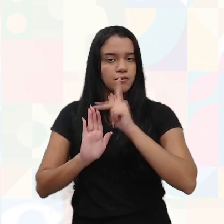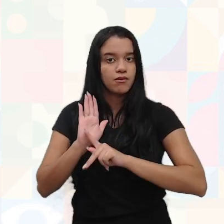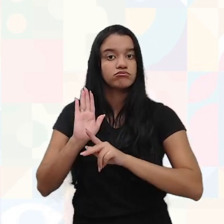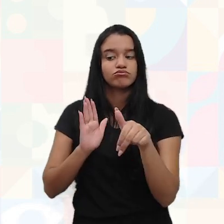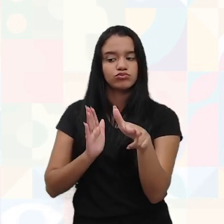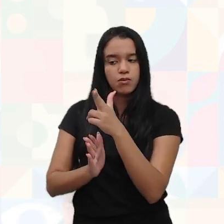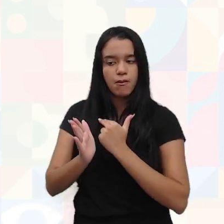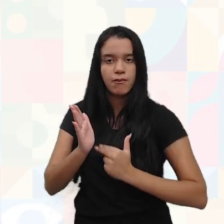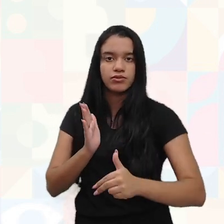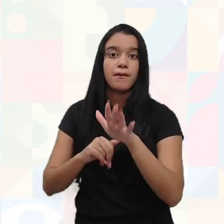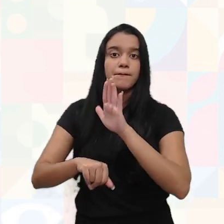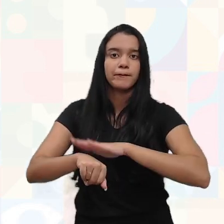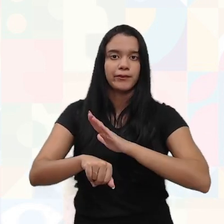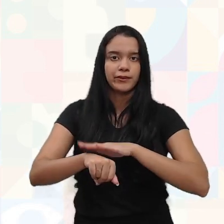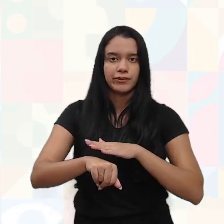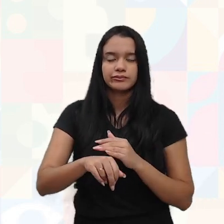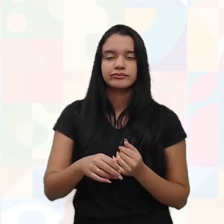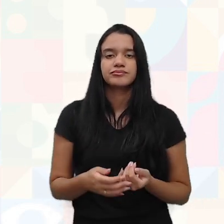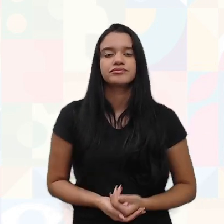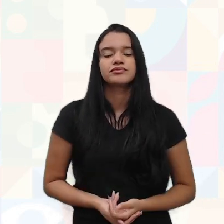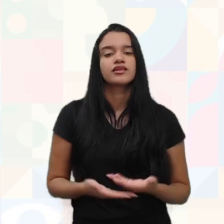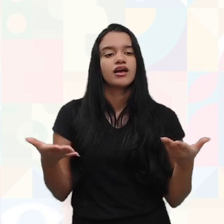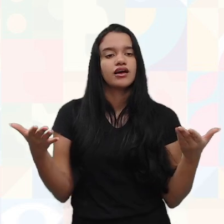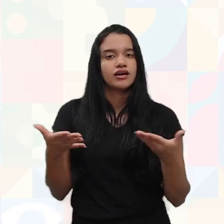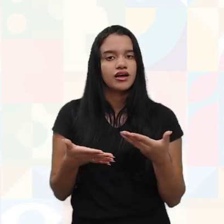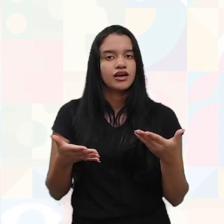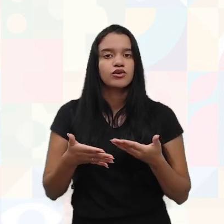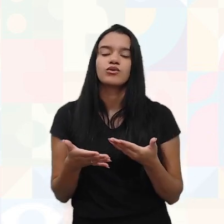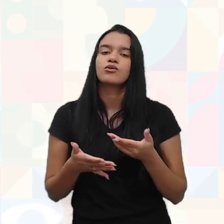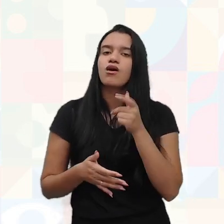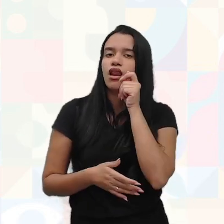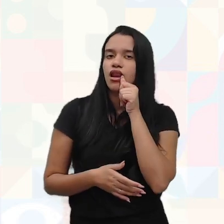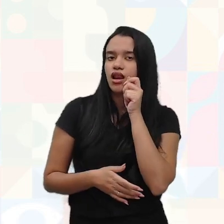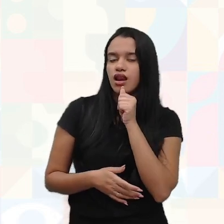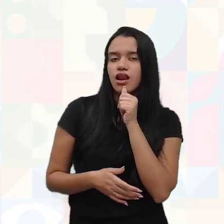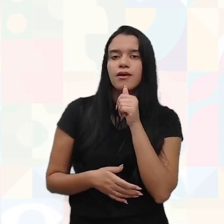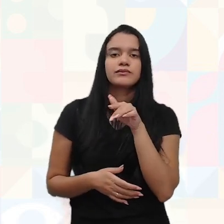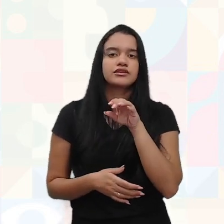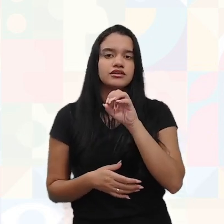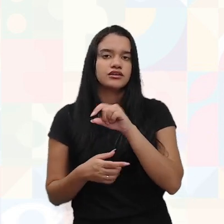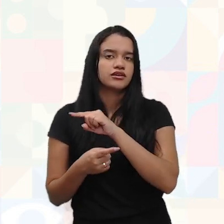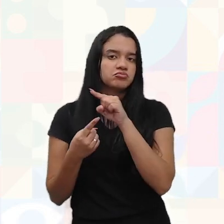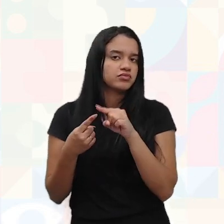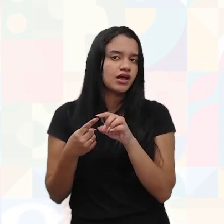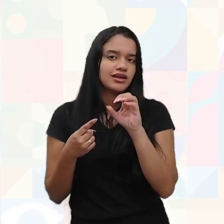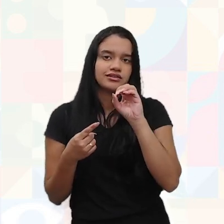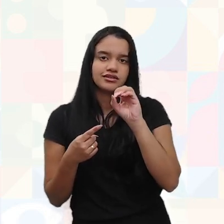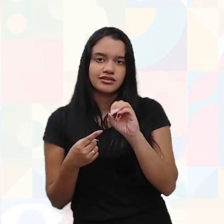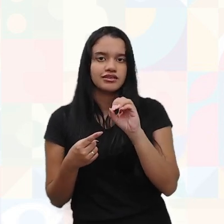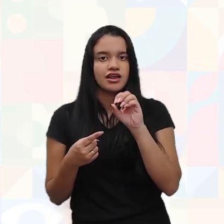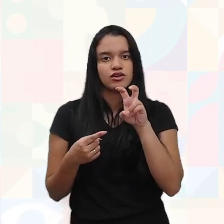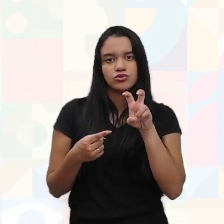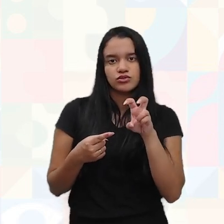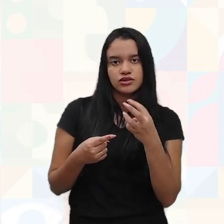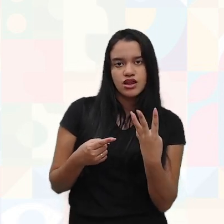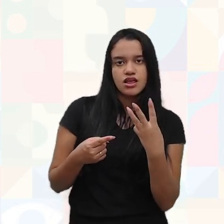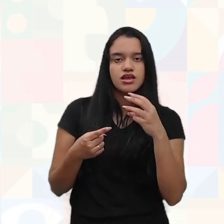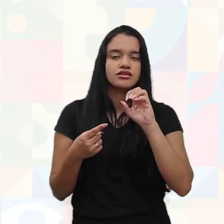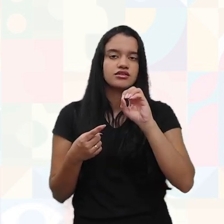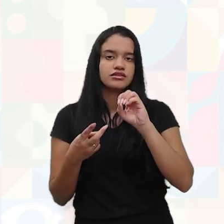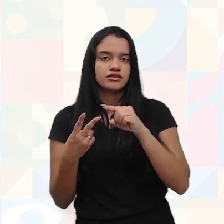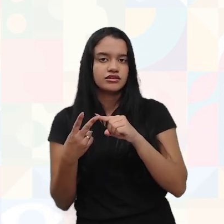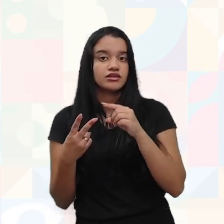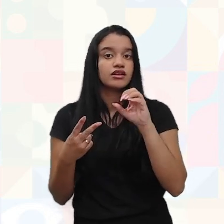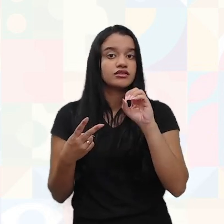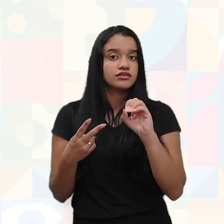mão, né? E as lapiseiras, né? A 03, a 05, 07, 09, que